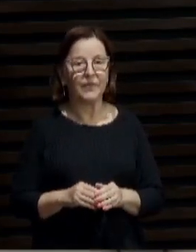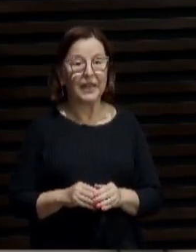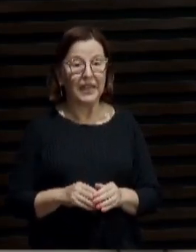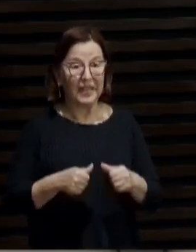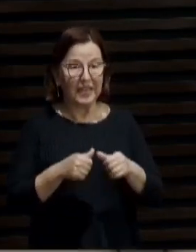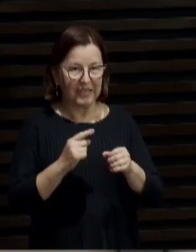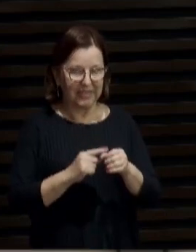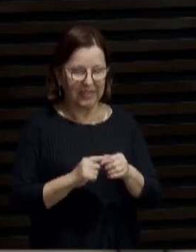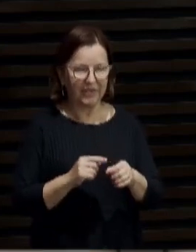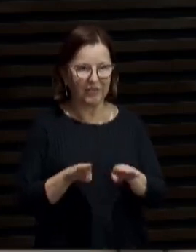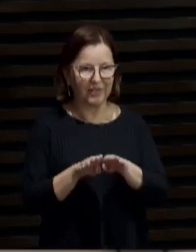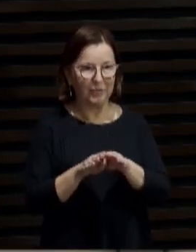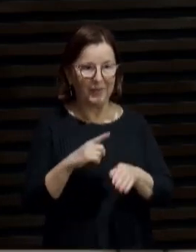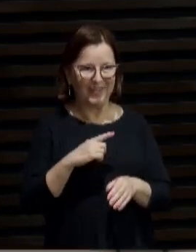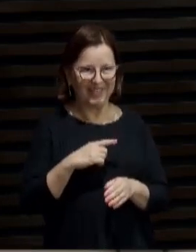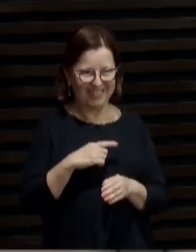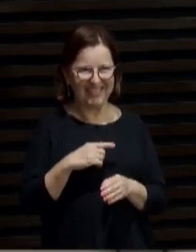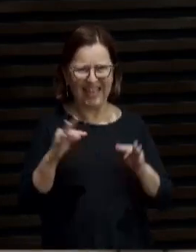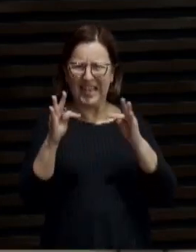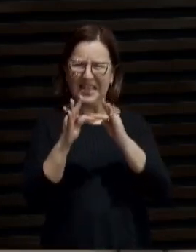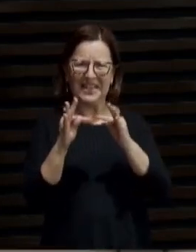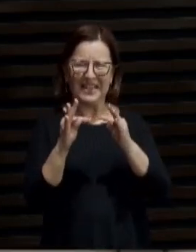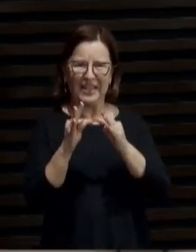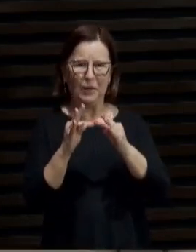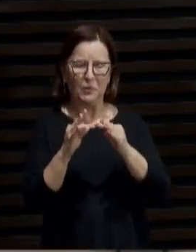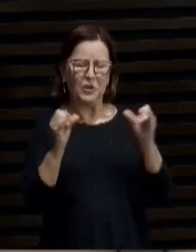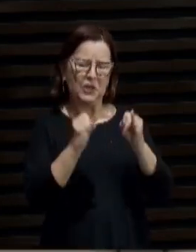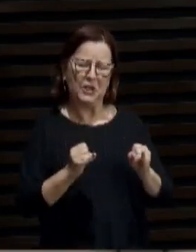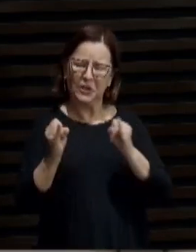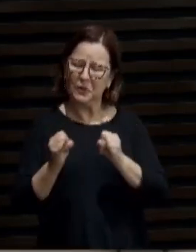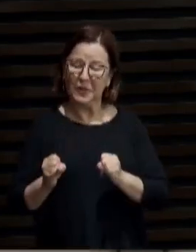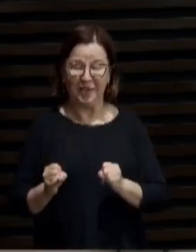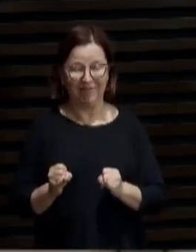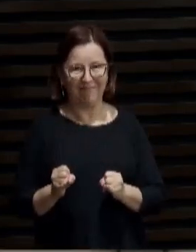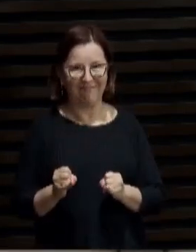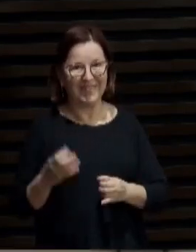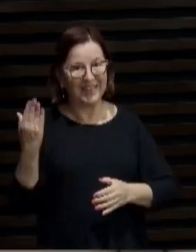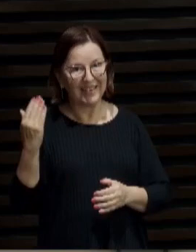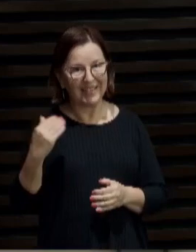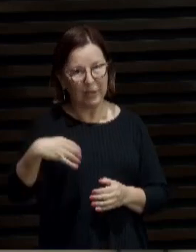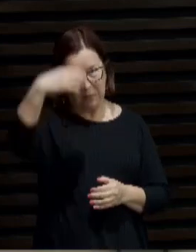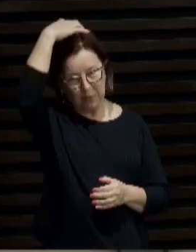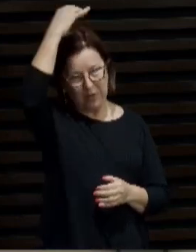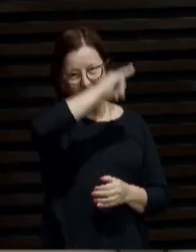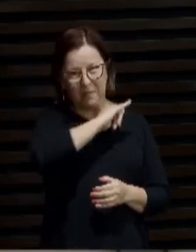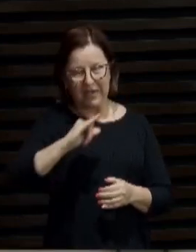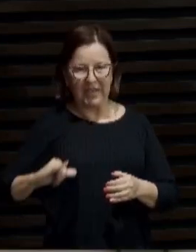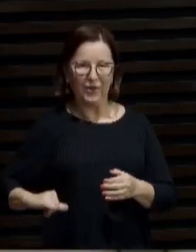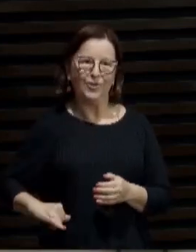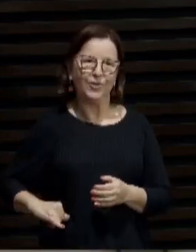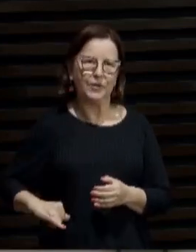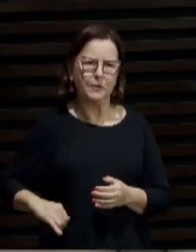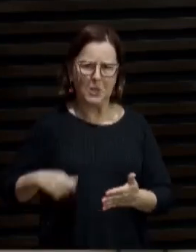templos pagãos. Naquela época, o imperador romano, ele exigia para si, no caso aqui era Domiciano,